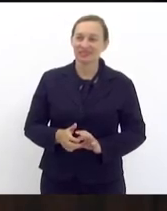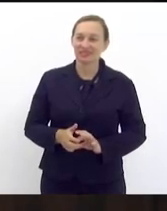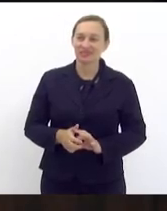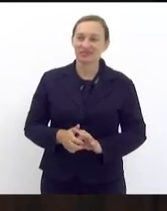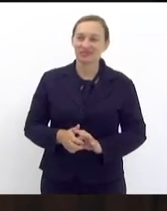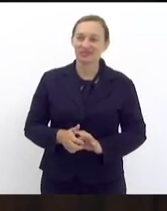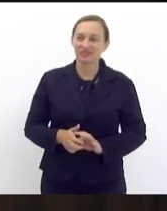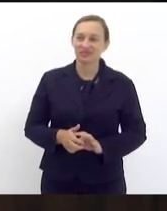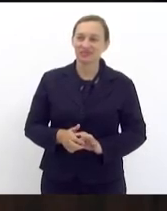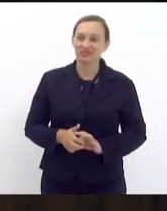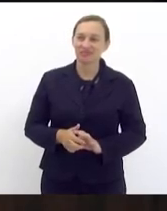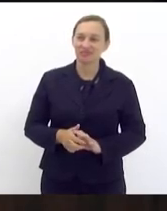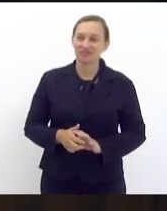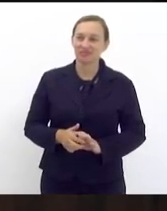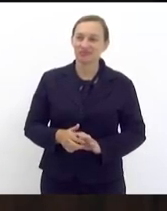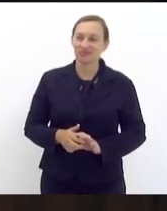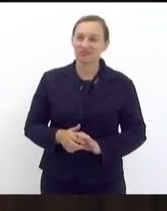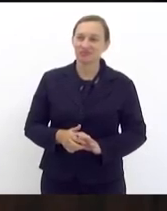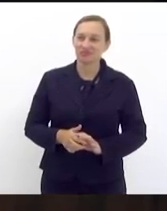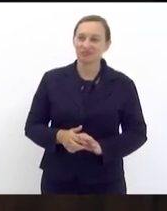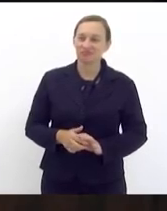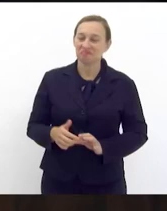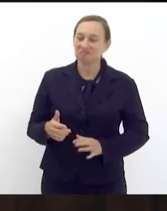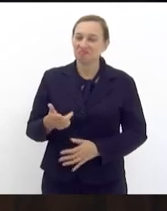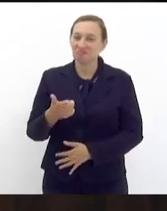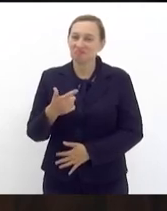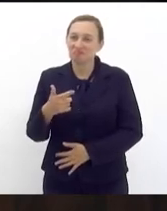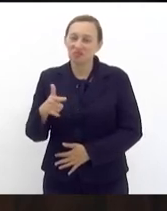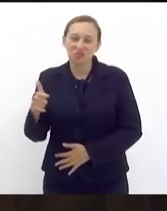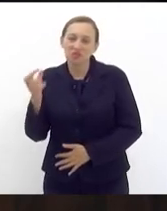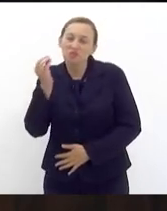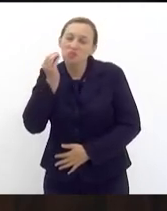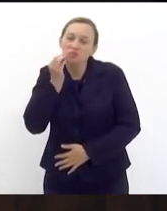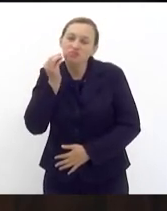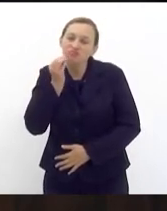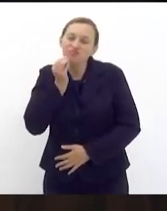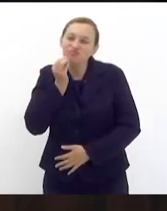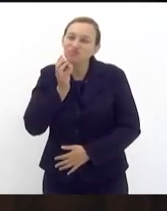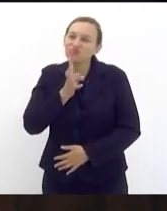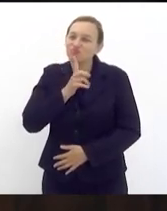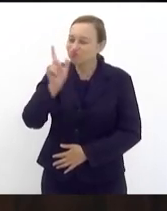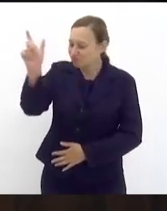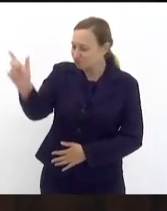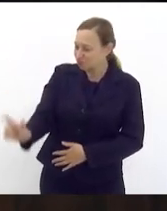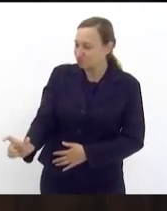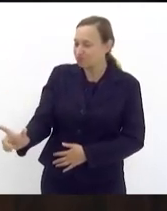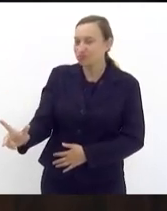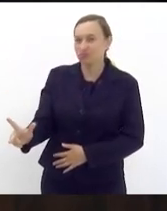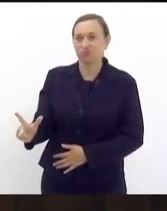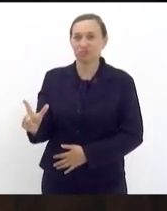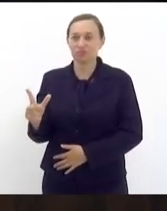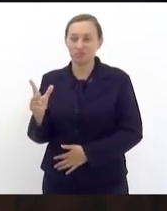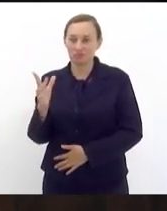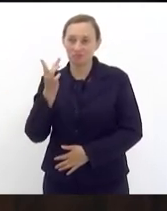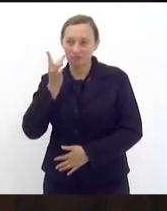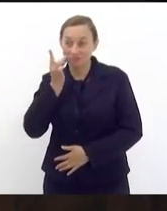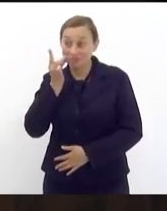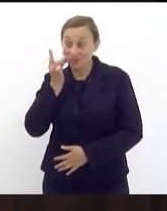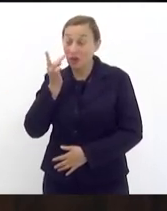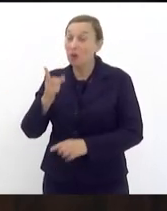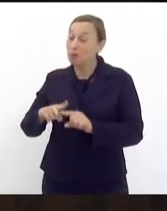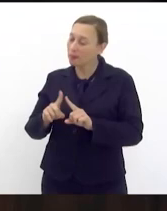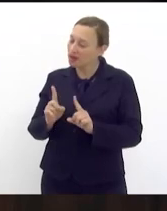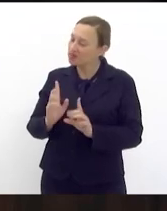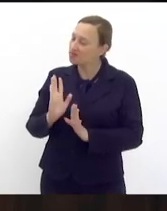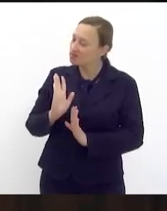Eu não tinha tido a oportunidade de conhecê-lo pessoalmente, mas sempre